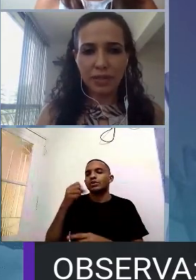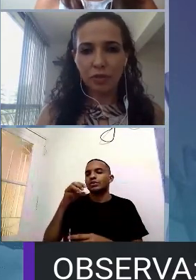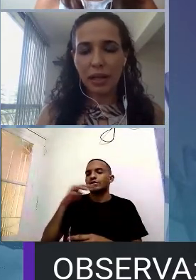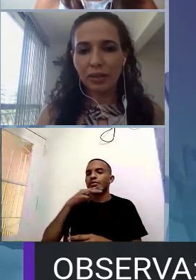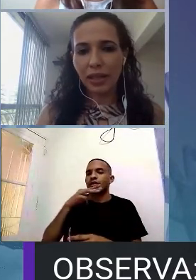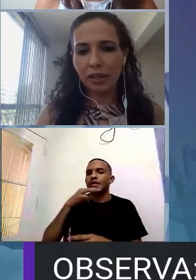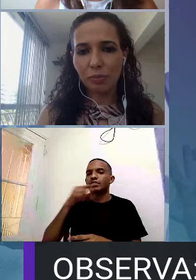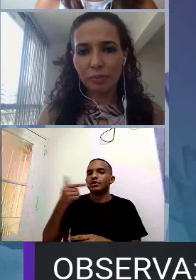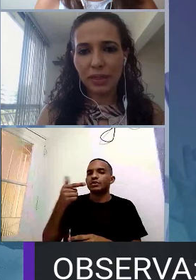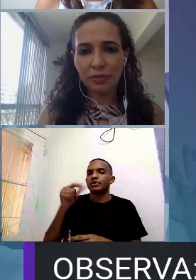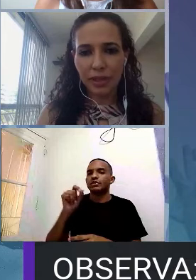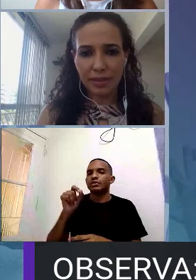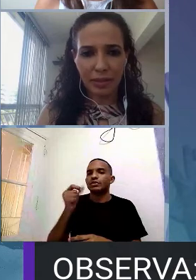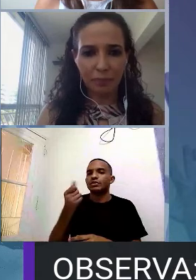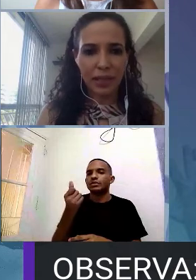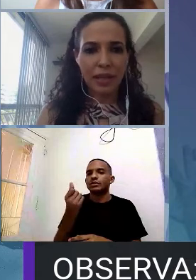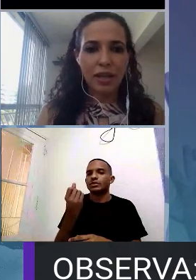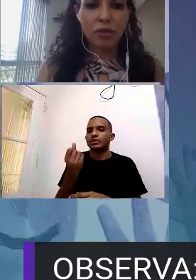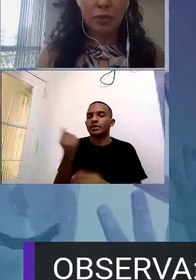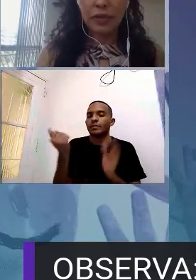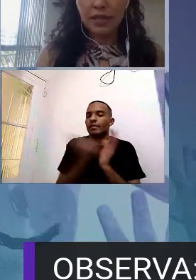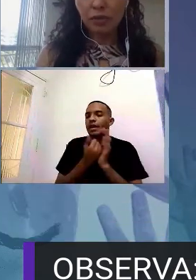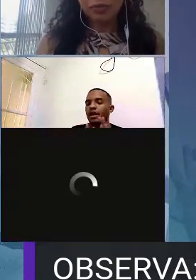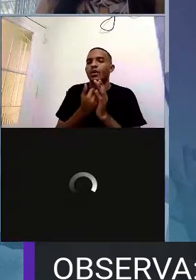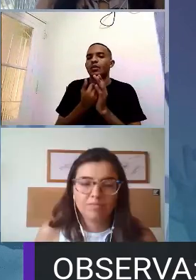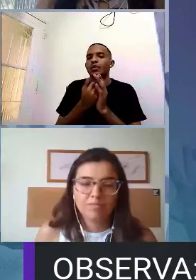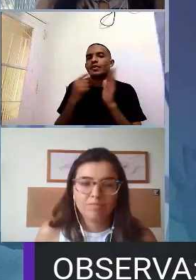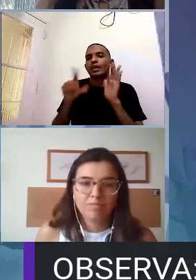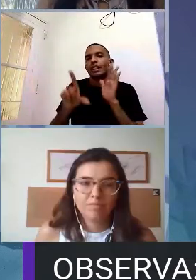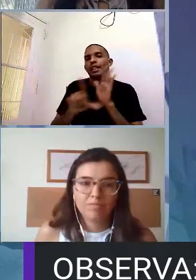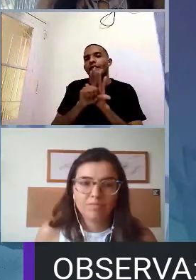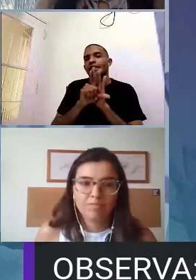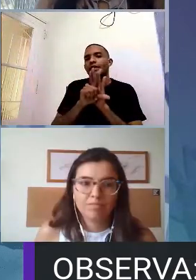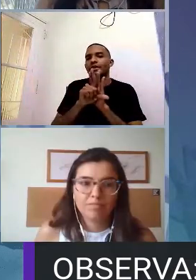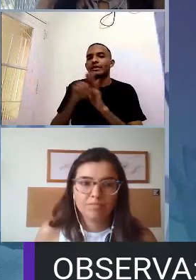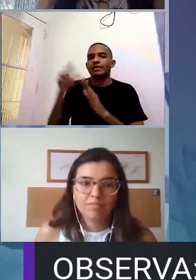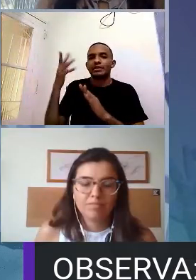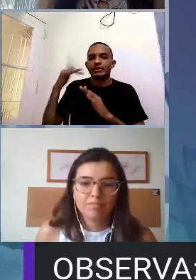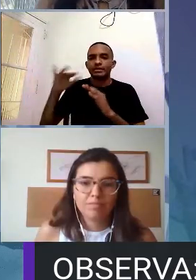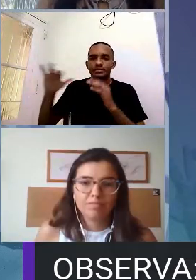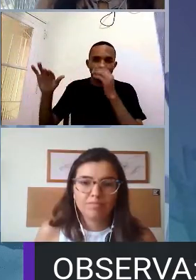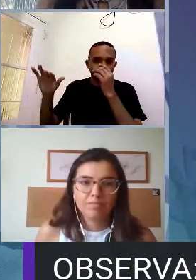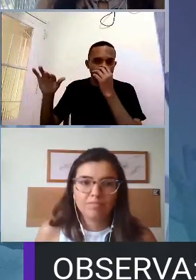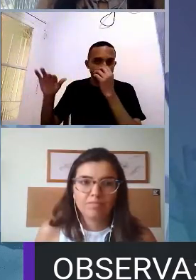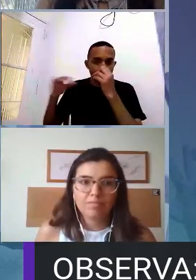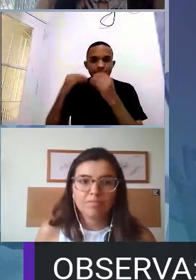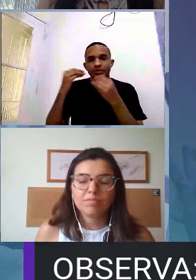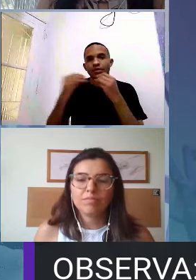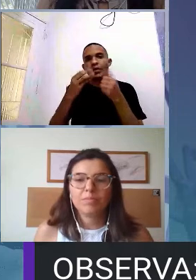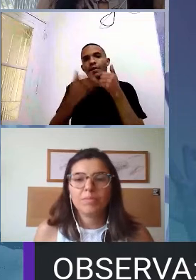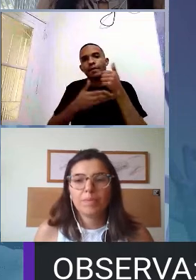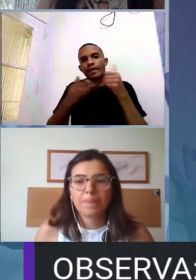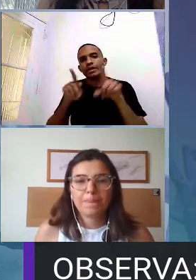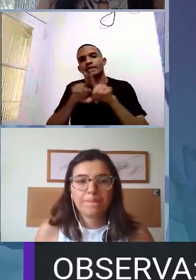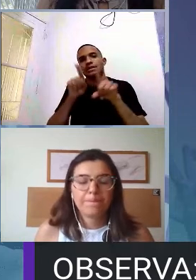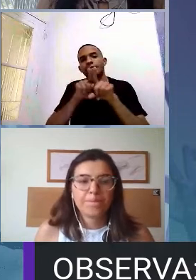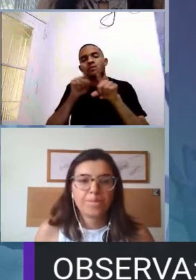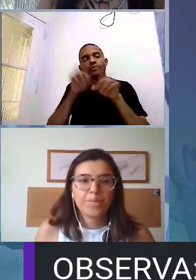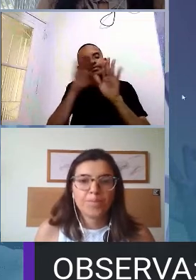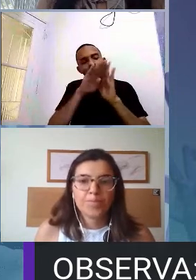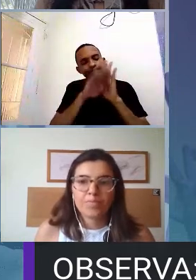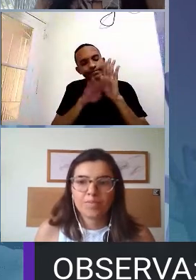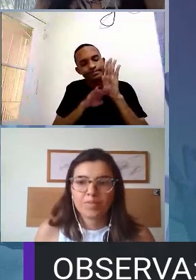da aprovação do Marco Legal da Primeira Infância. Com a aprovação do marco, foram estabelecidos princípios e diretrizes para a formulação